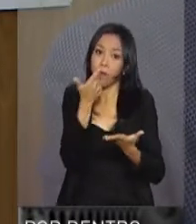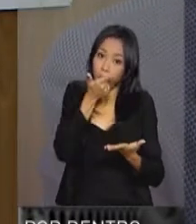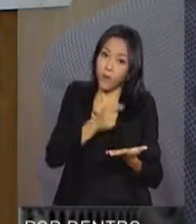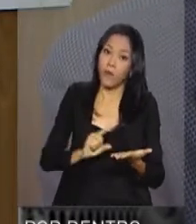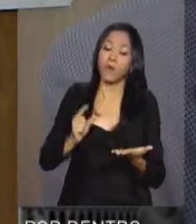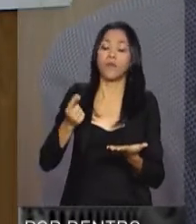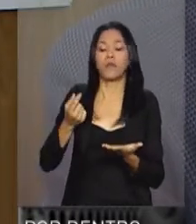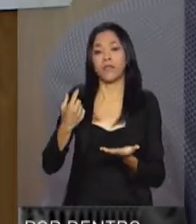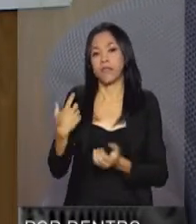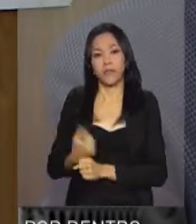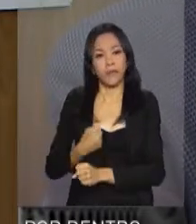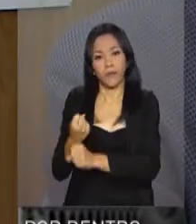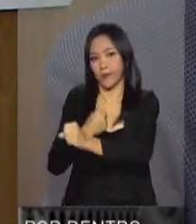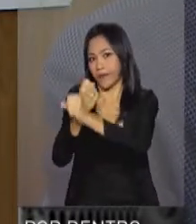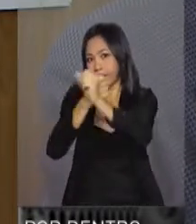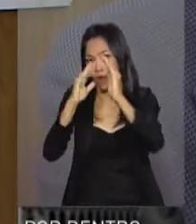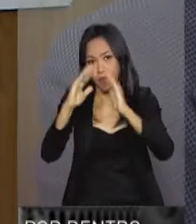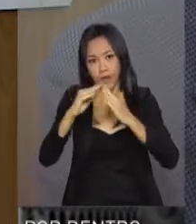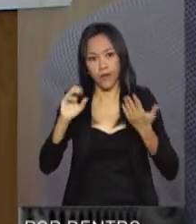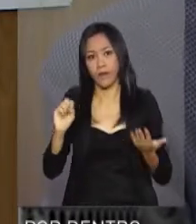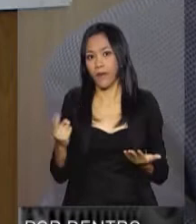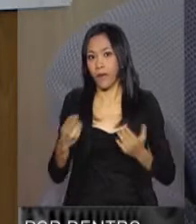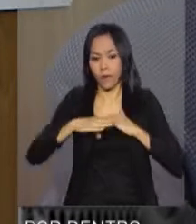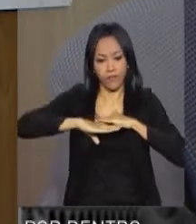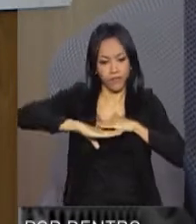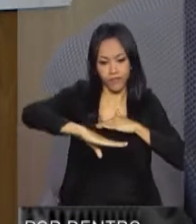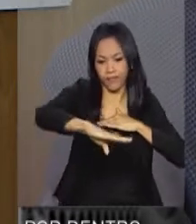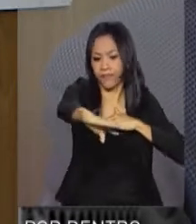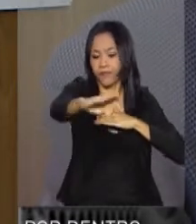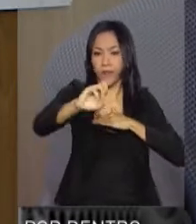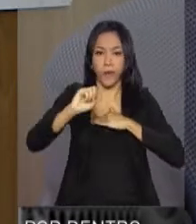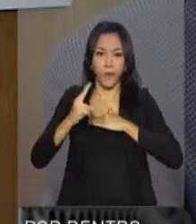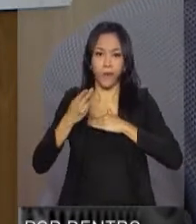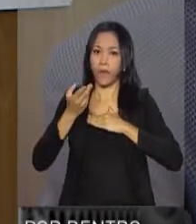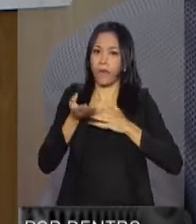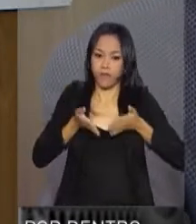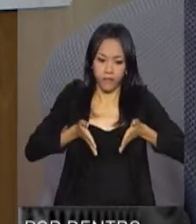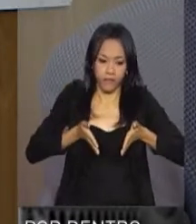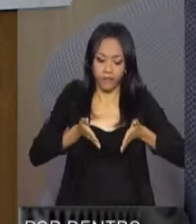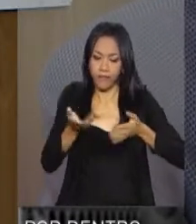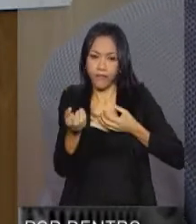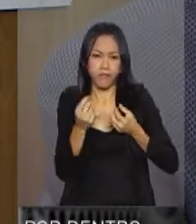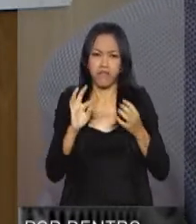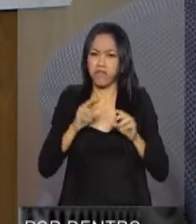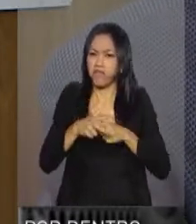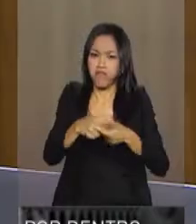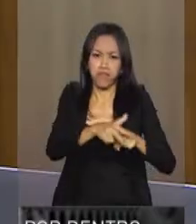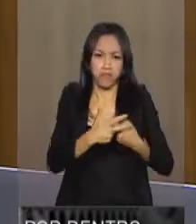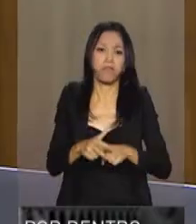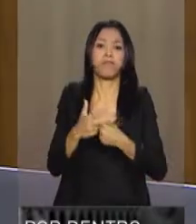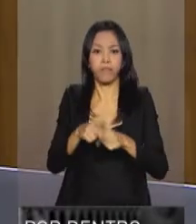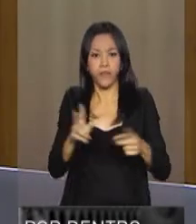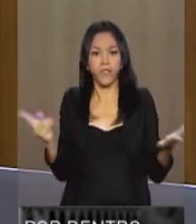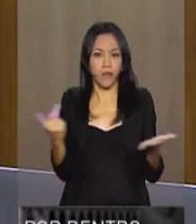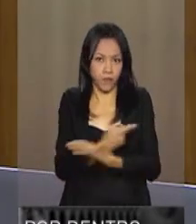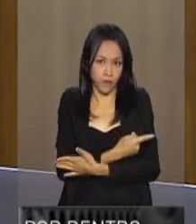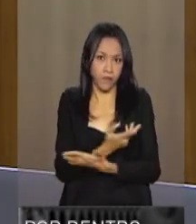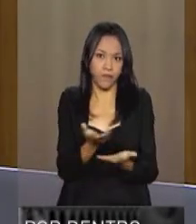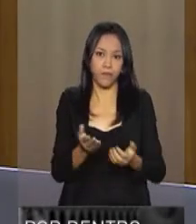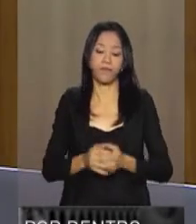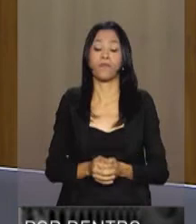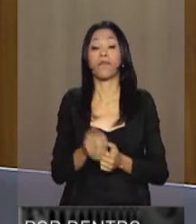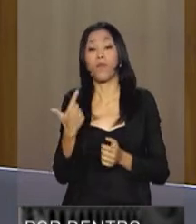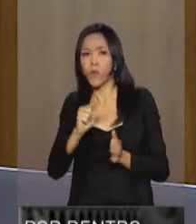seja na habitação seja a melhoria ou recuperação dessas vias que foram afetadas mas há uma outra pergunta